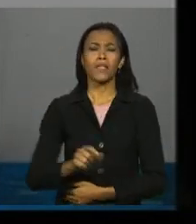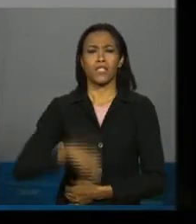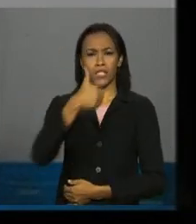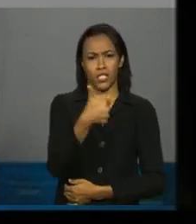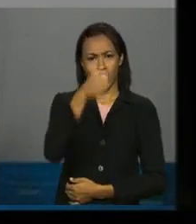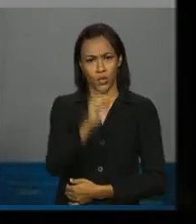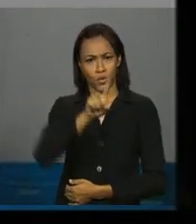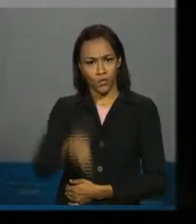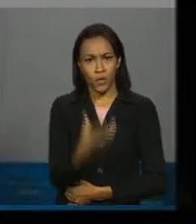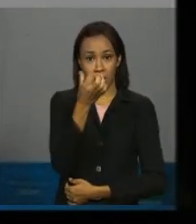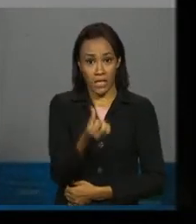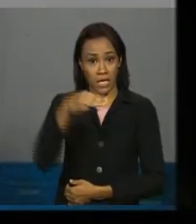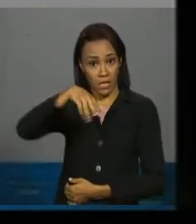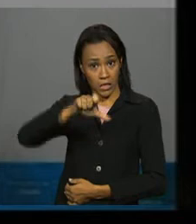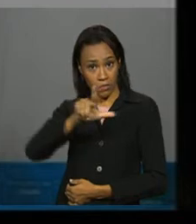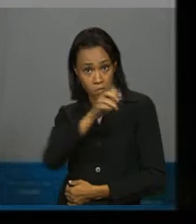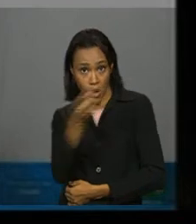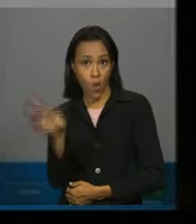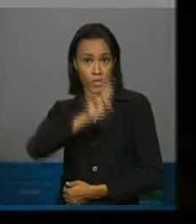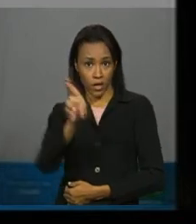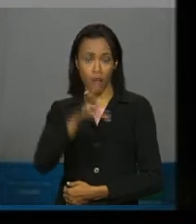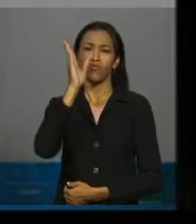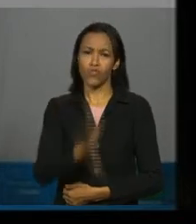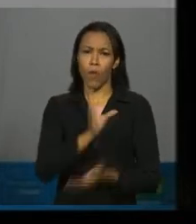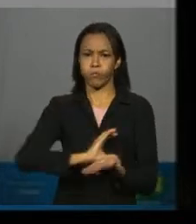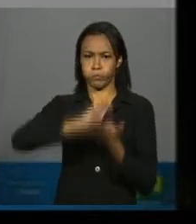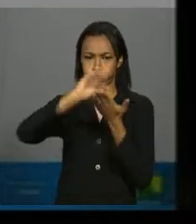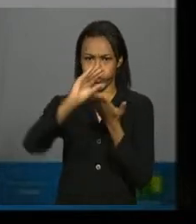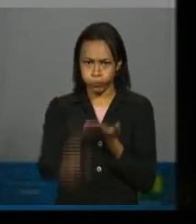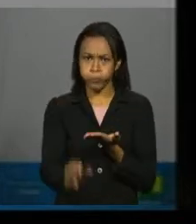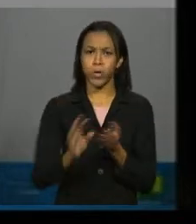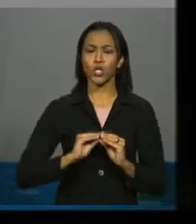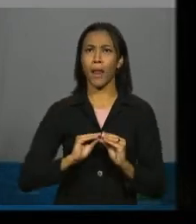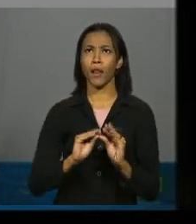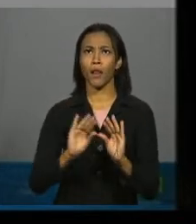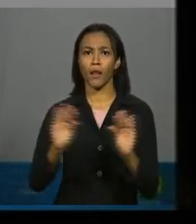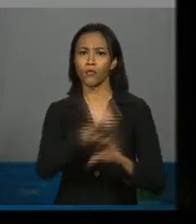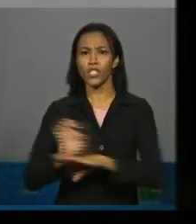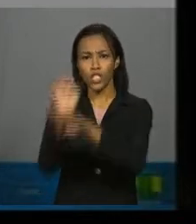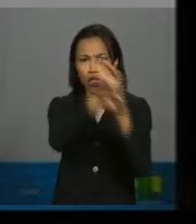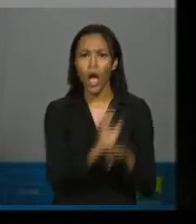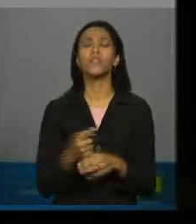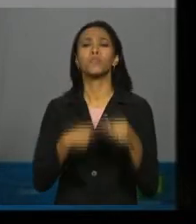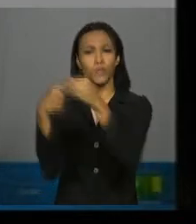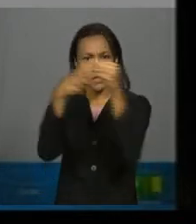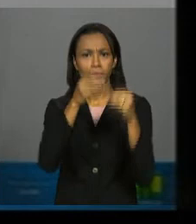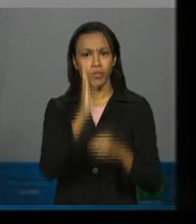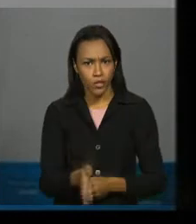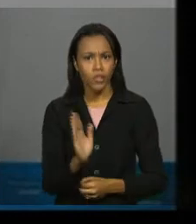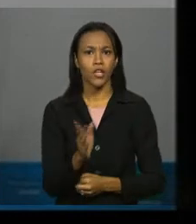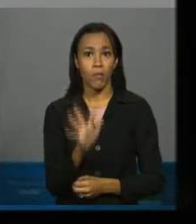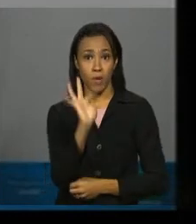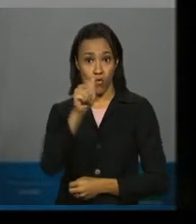18,6 milhões de reais esse recurso já foi passado para os estados e municípios é pelo Fundo Nacional